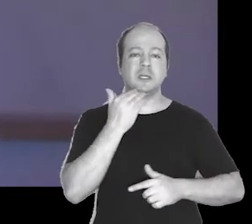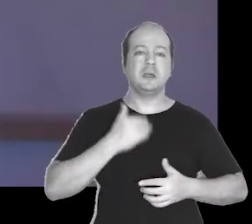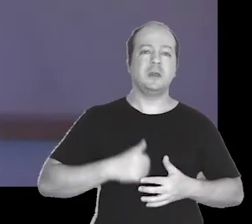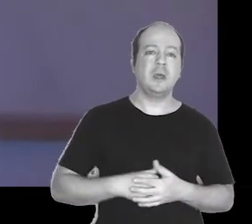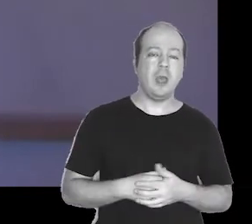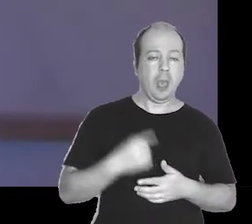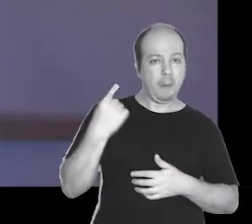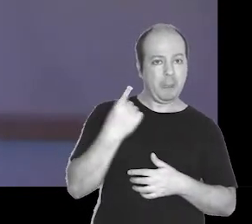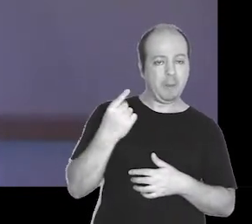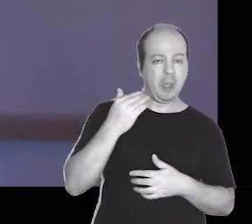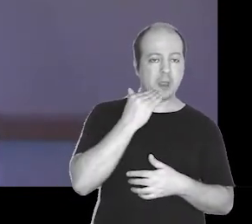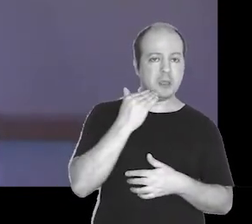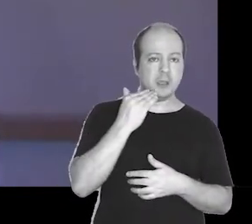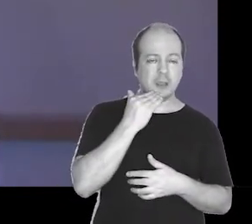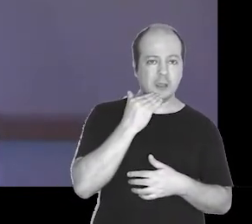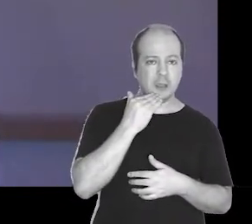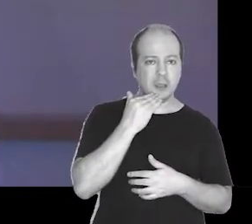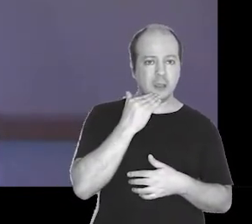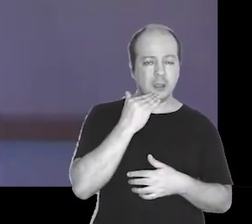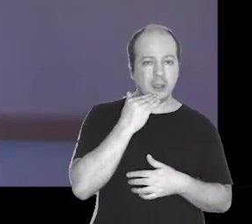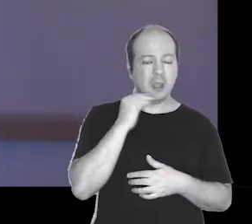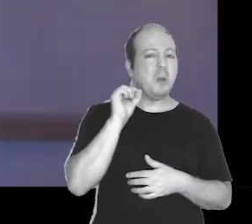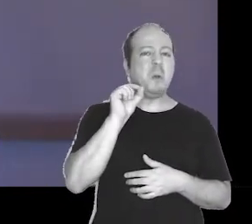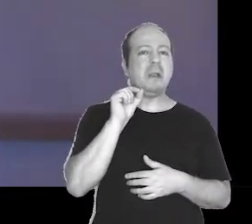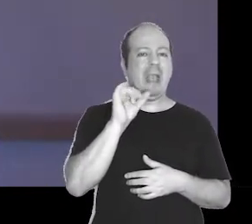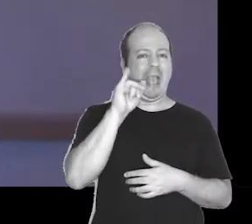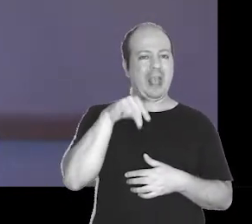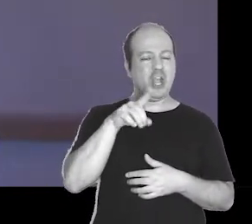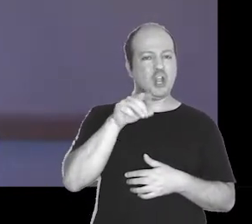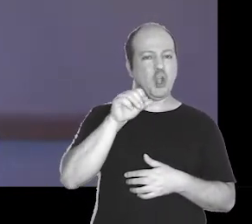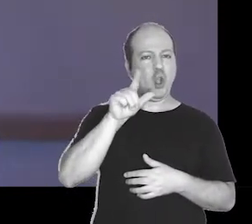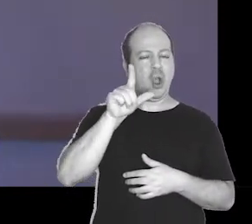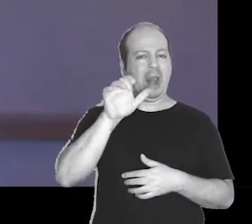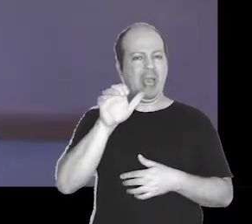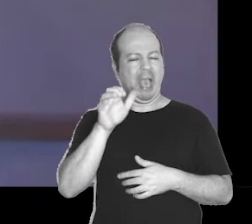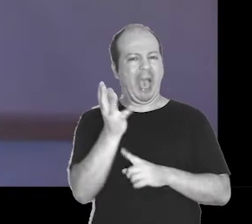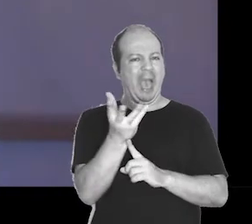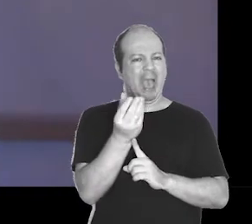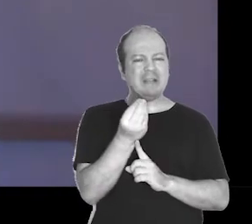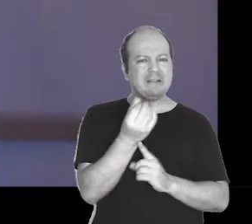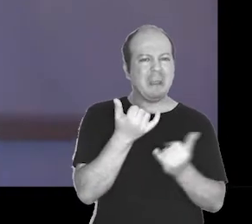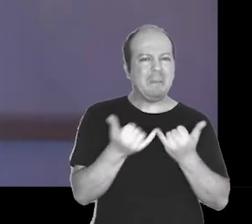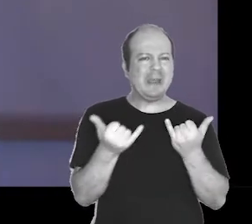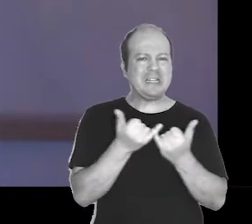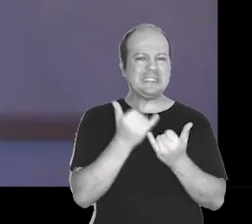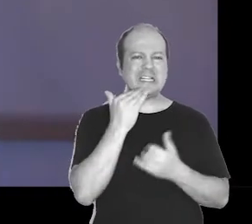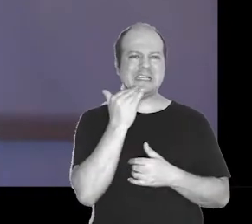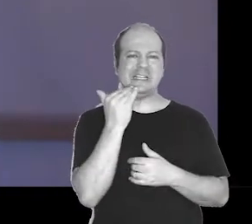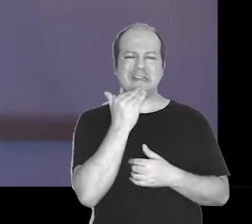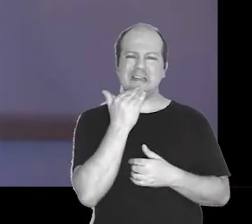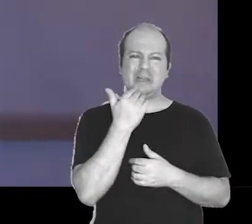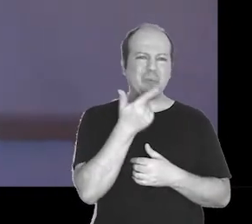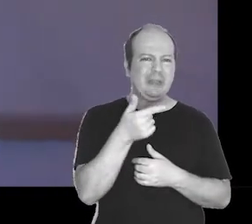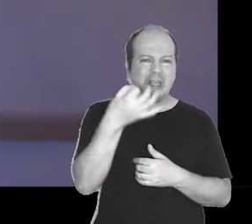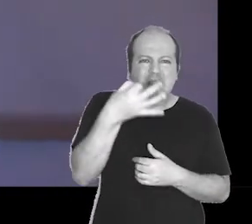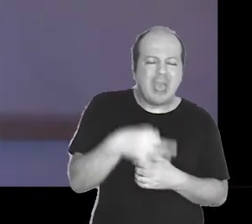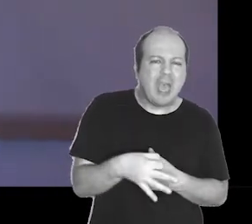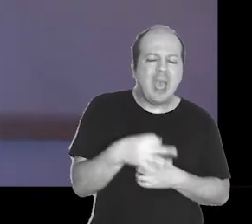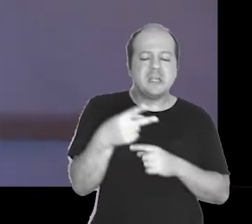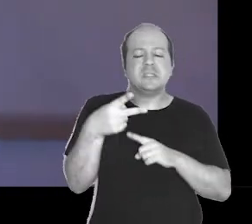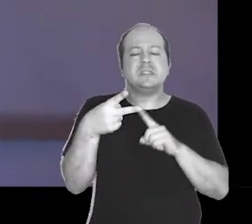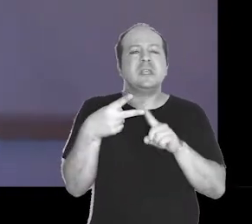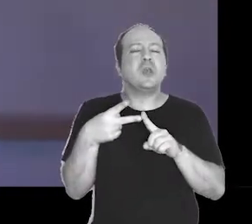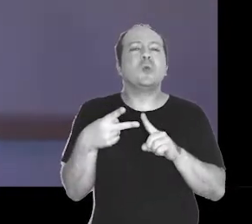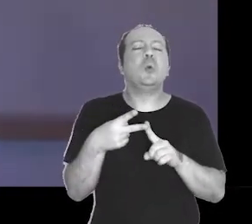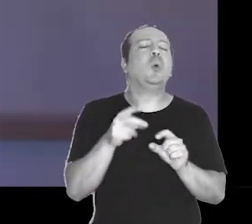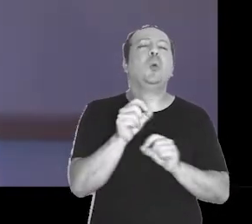A primeira, de índole artística, é flagrantemente disforme. A segunda,